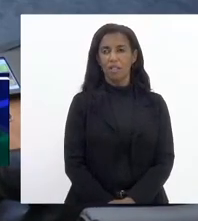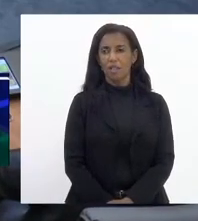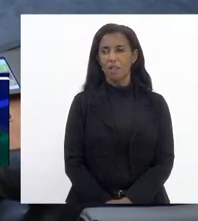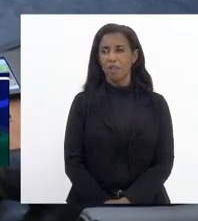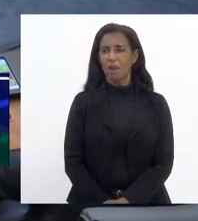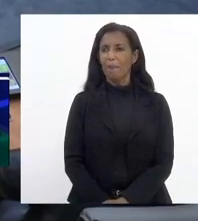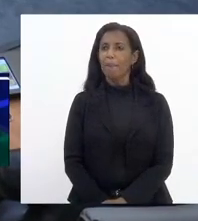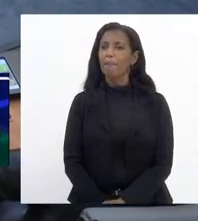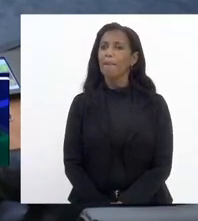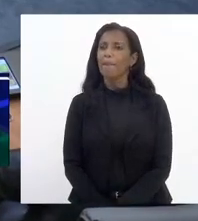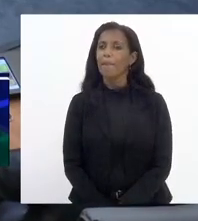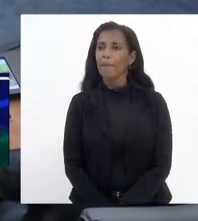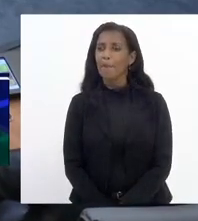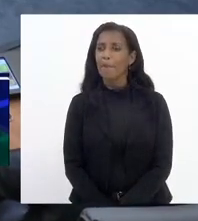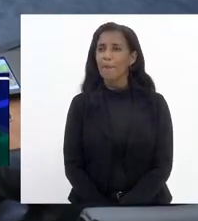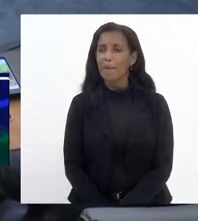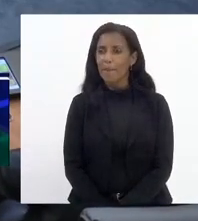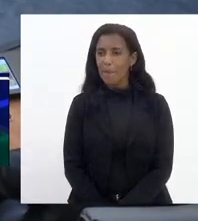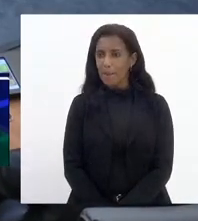Voto com o relator, senhor presidente.